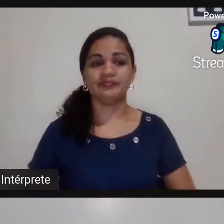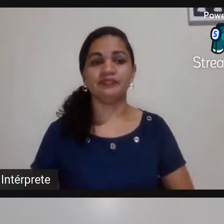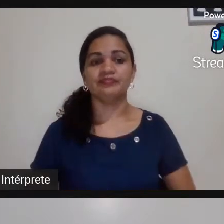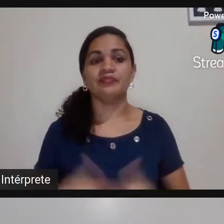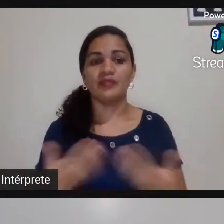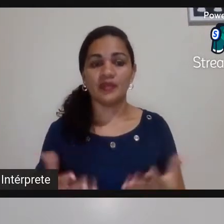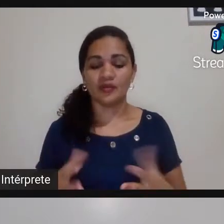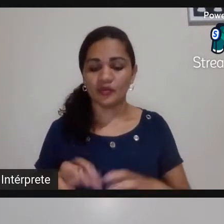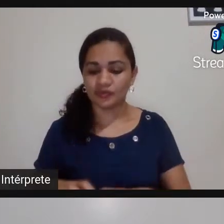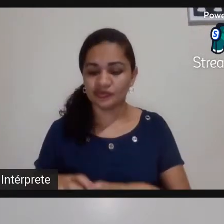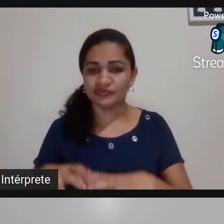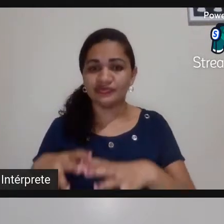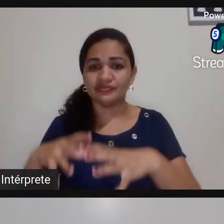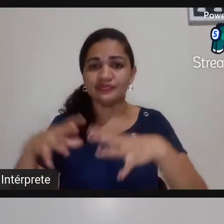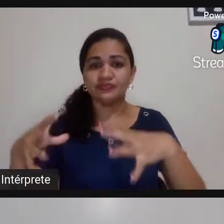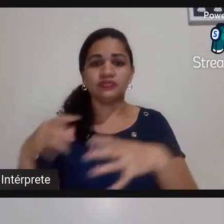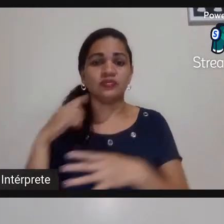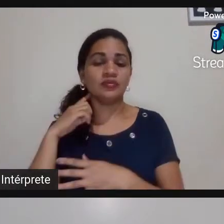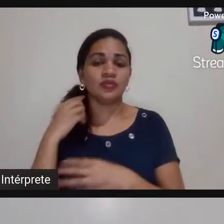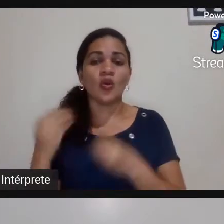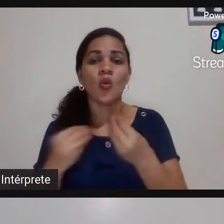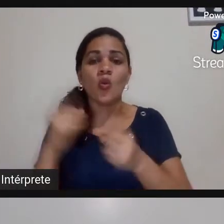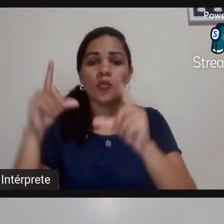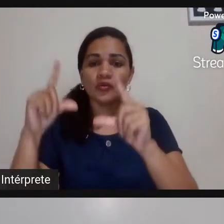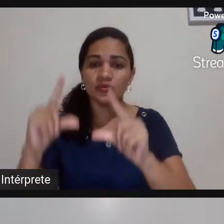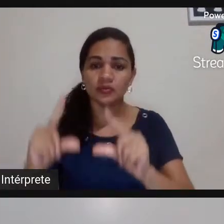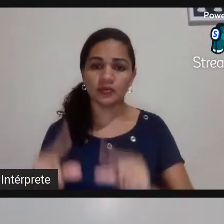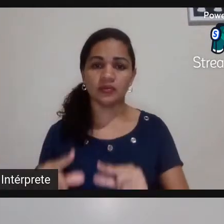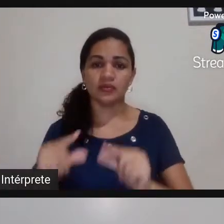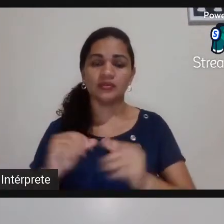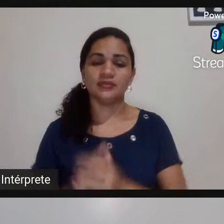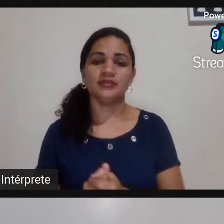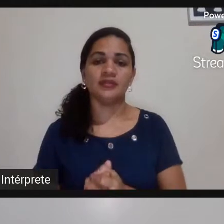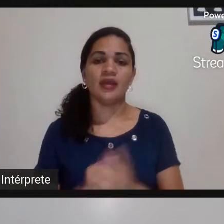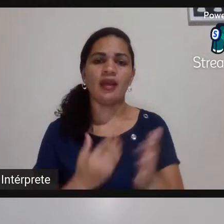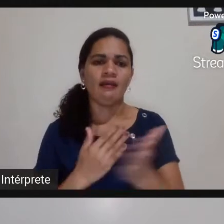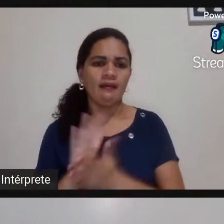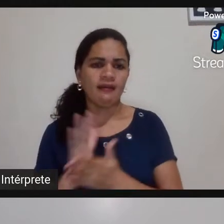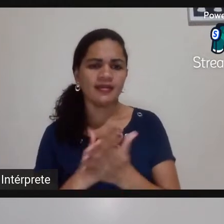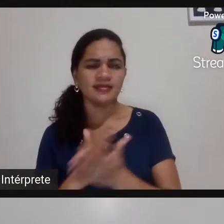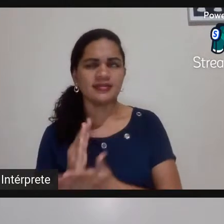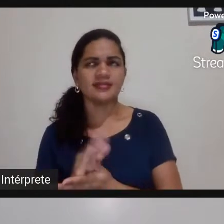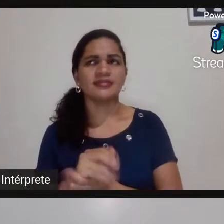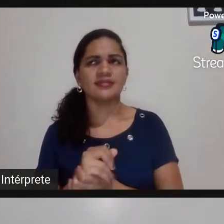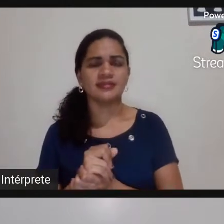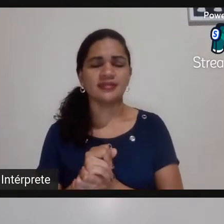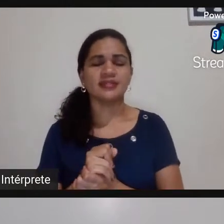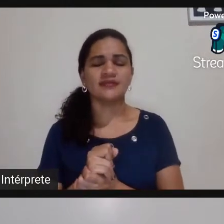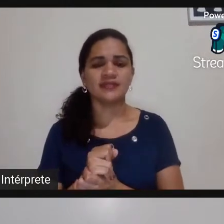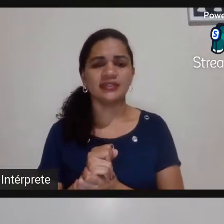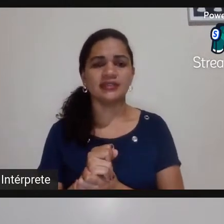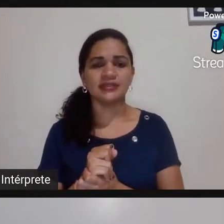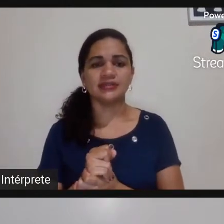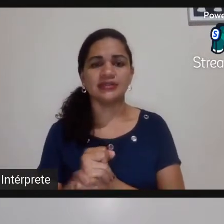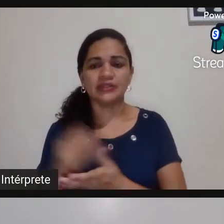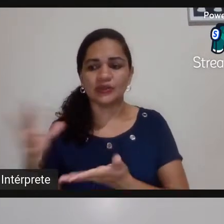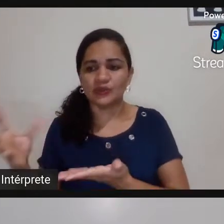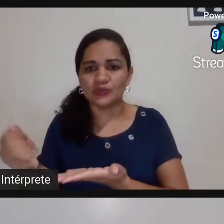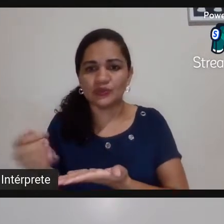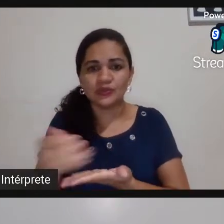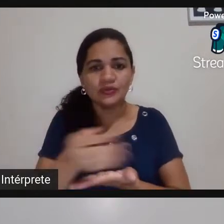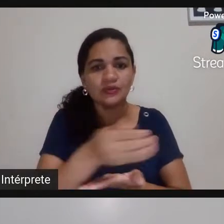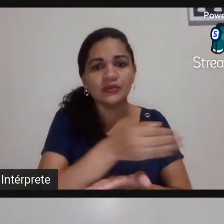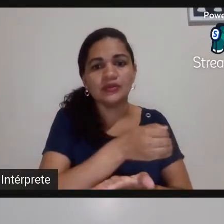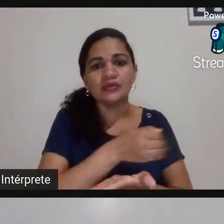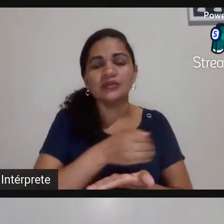eu tô gerando resíduo demais como é que eu faço agora para diminuir né E às vezes Cara essas questões de consumo estão